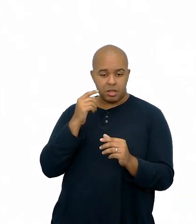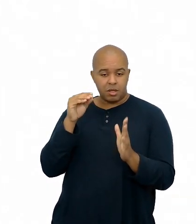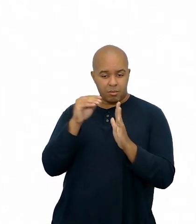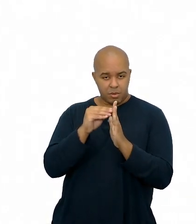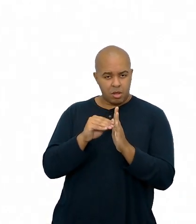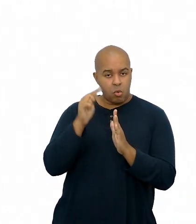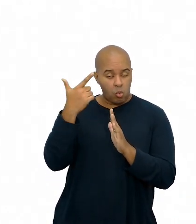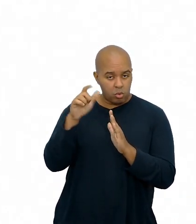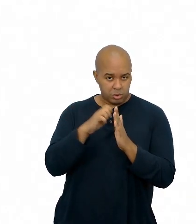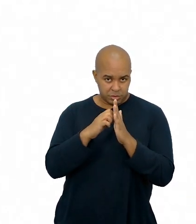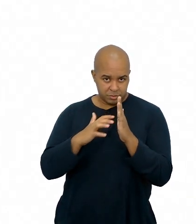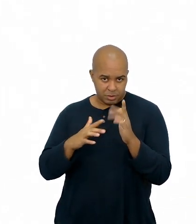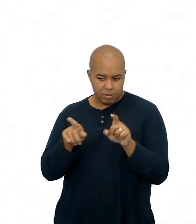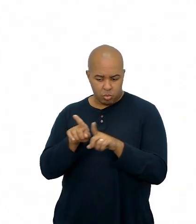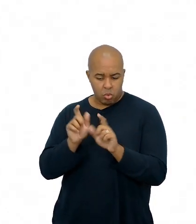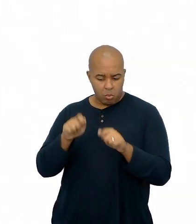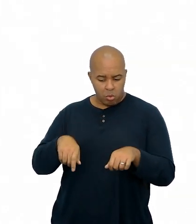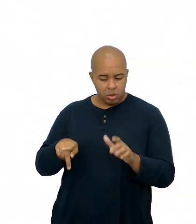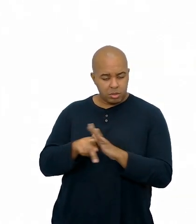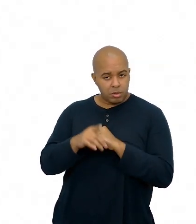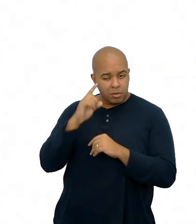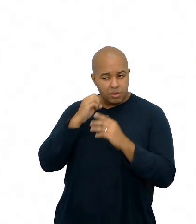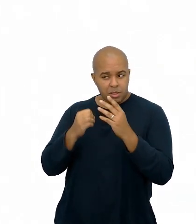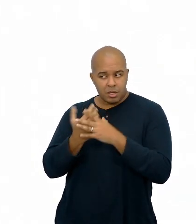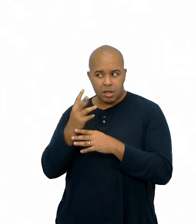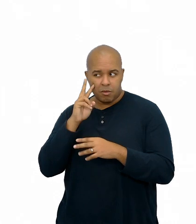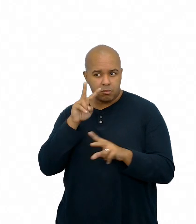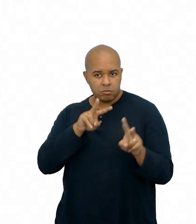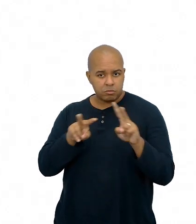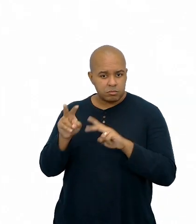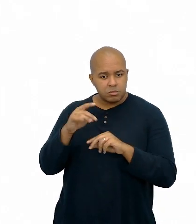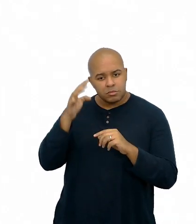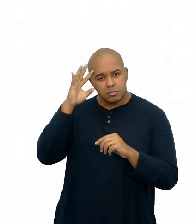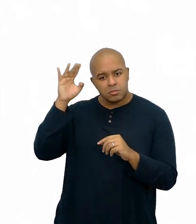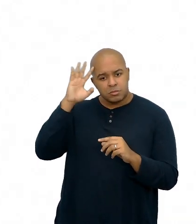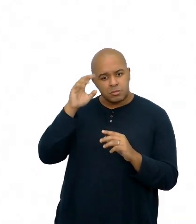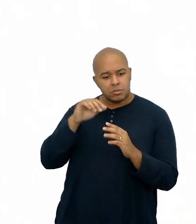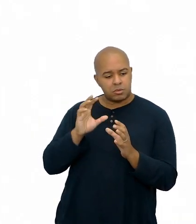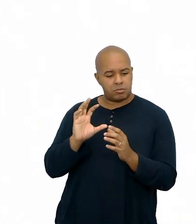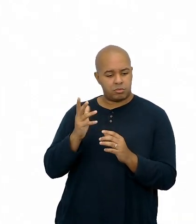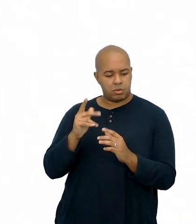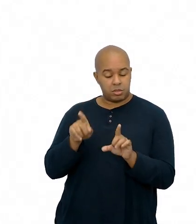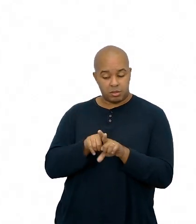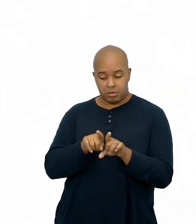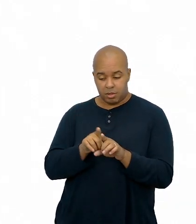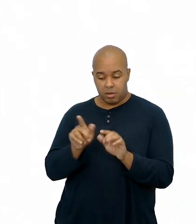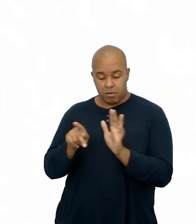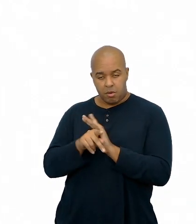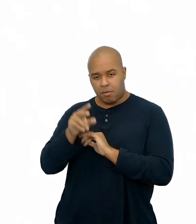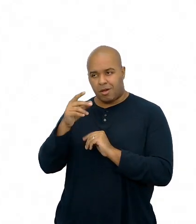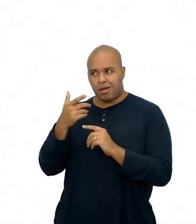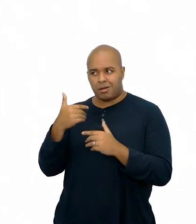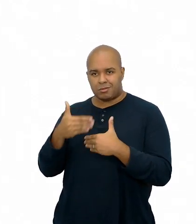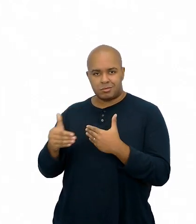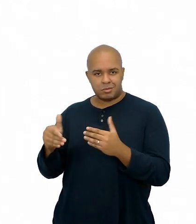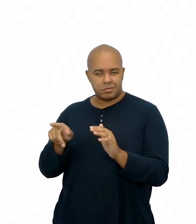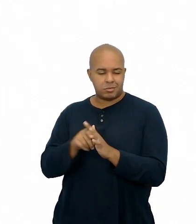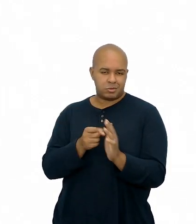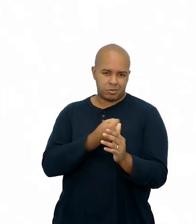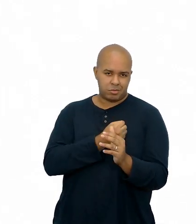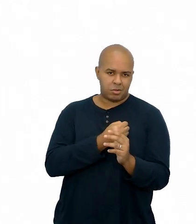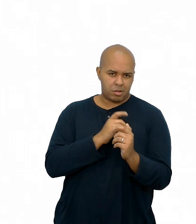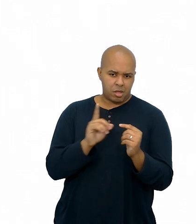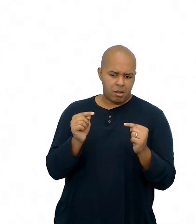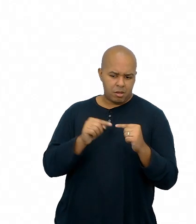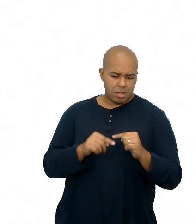outras atividades que possam ampliar a observação do pensamento funcional, para além de sequências numéricas